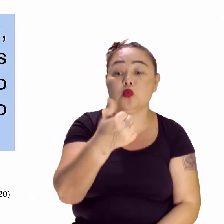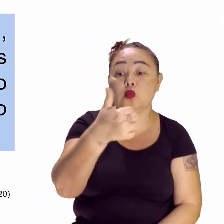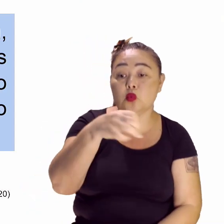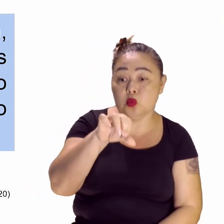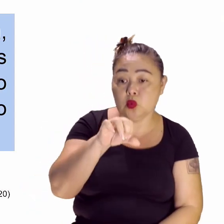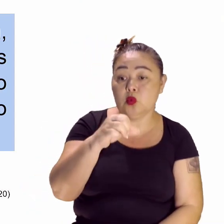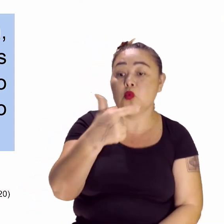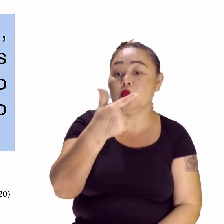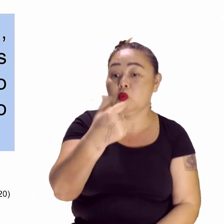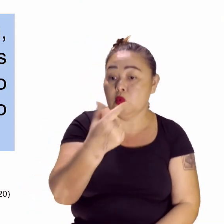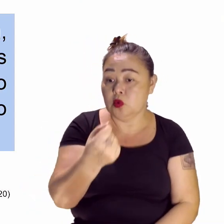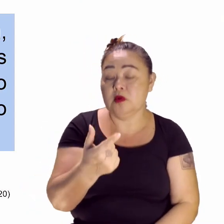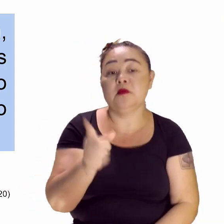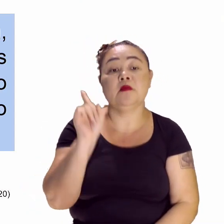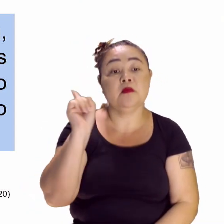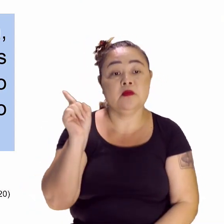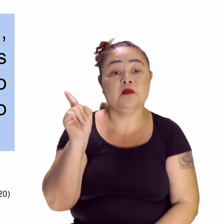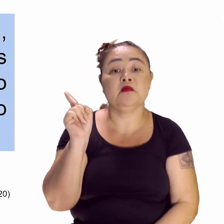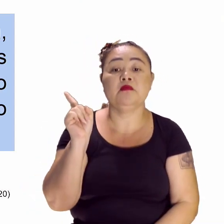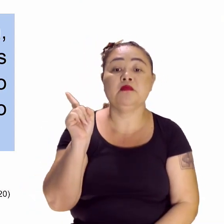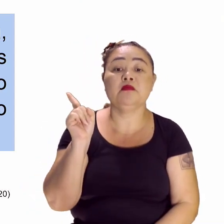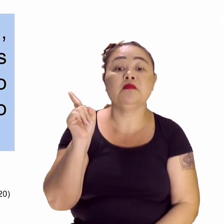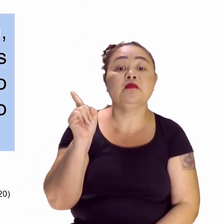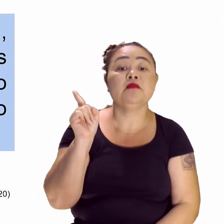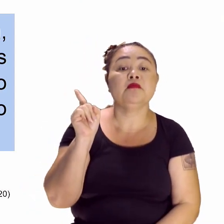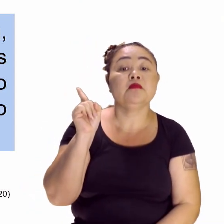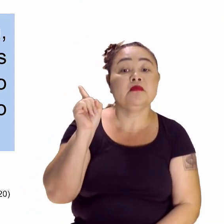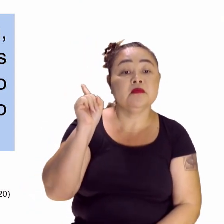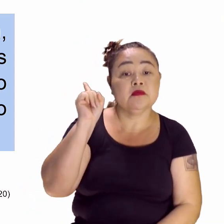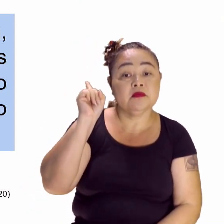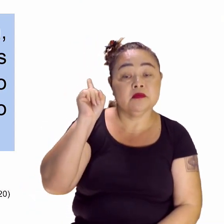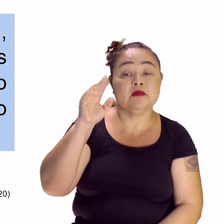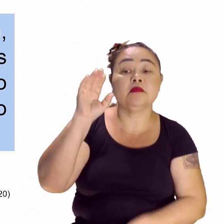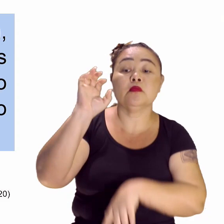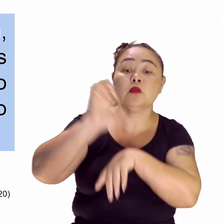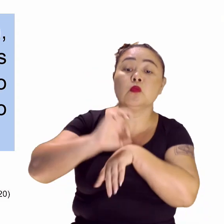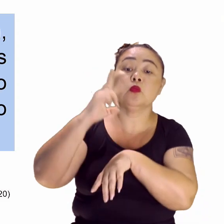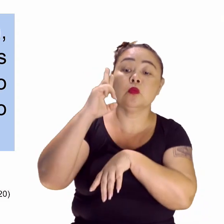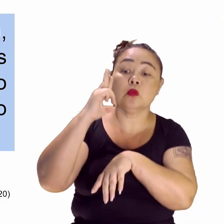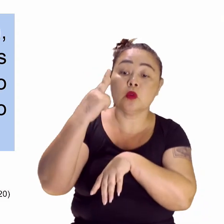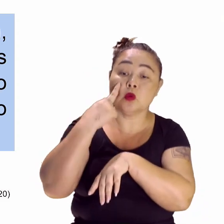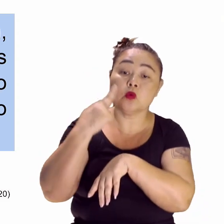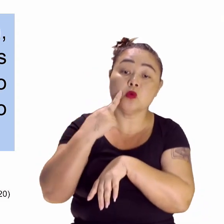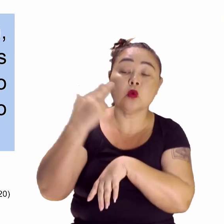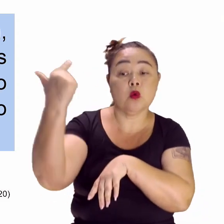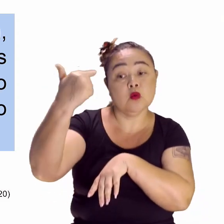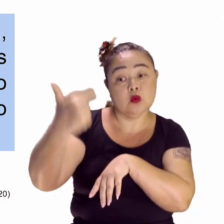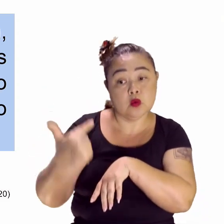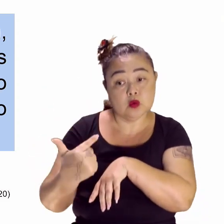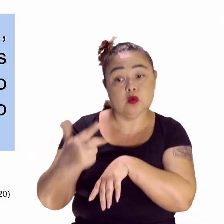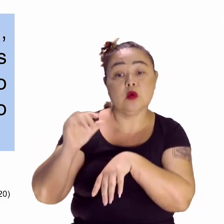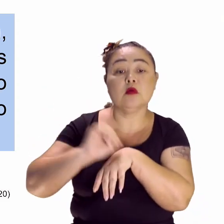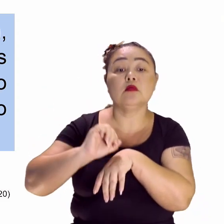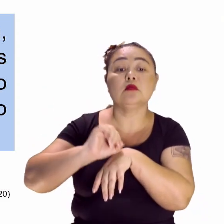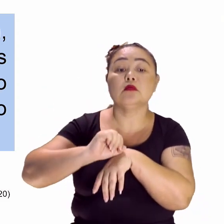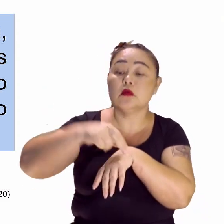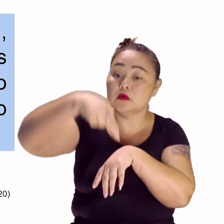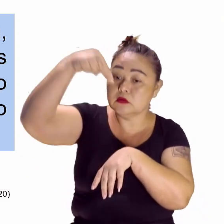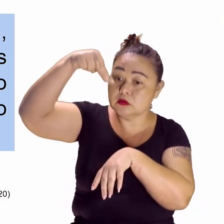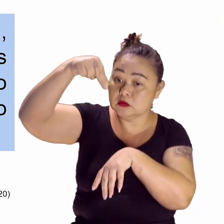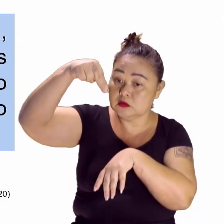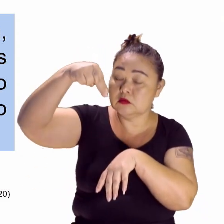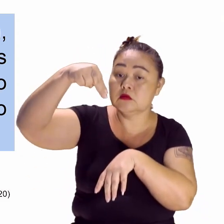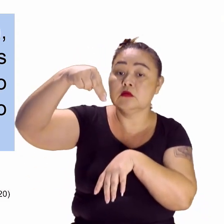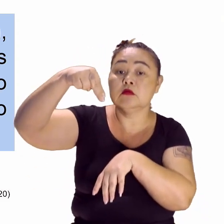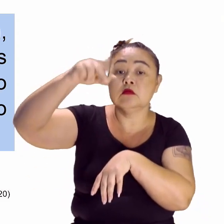falando 2019/2020 nessa Safra Rondônia é o segundo maior produtor da região norte quando falamos do Milho